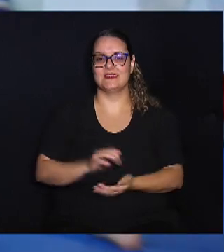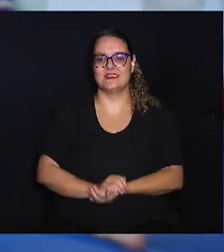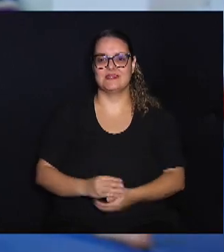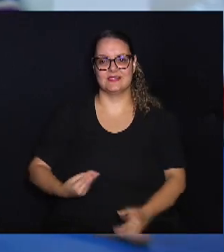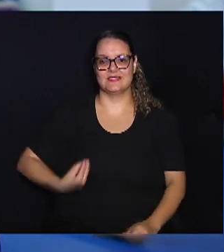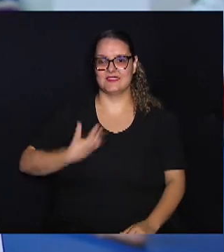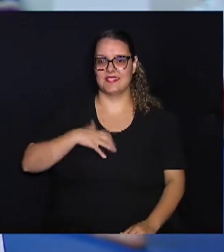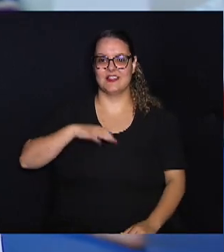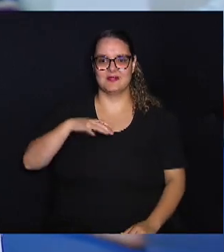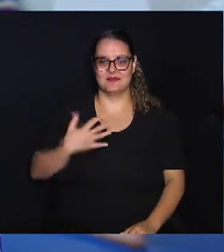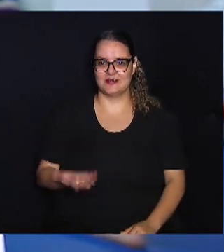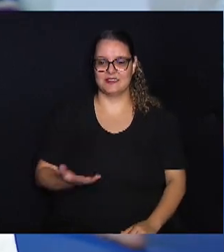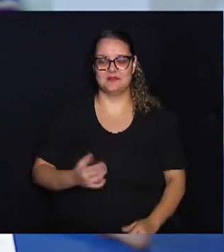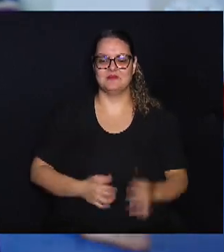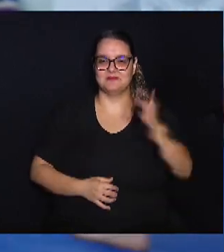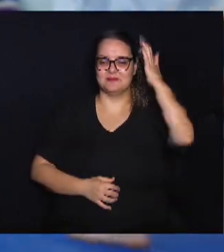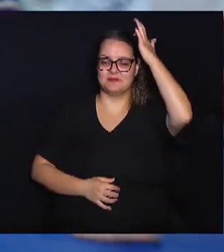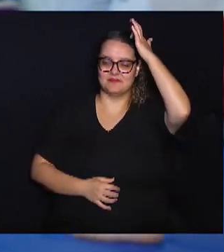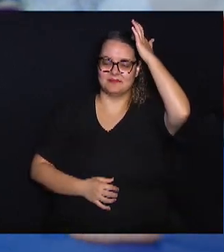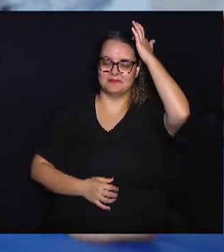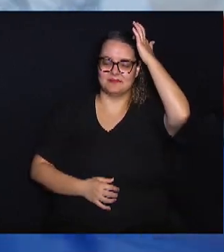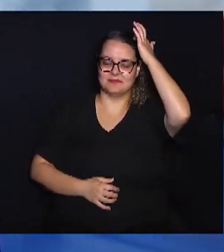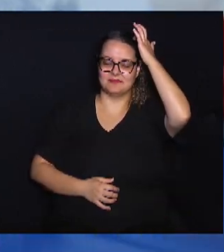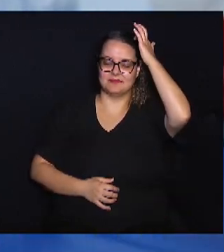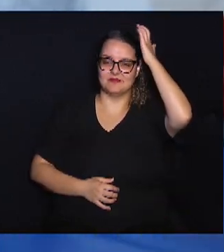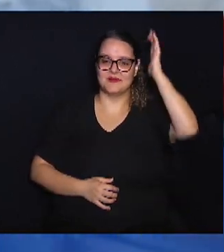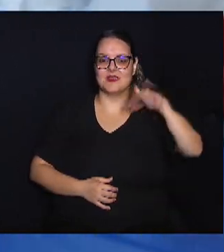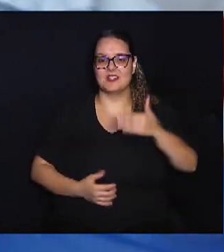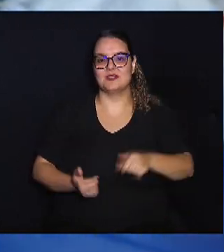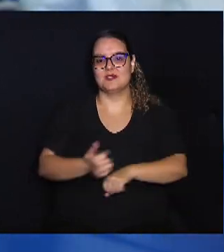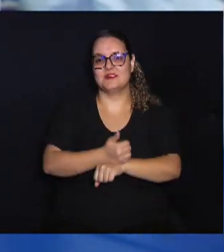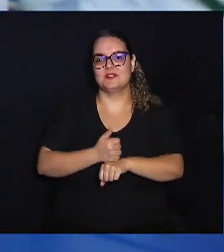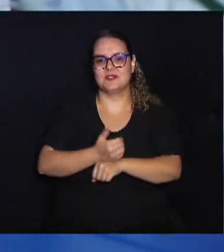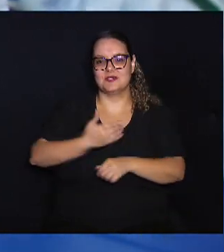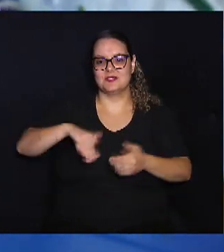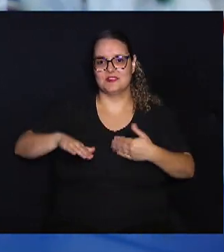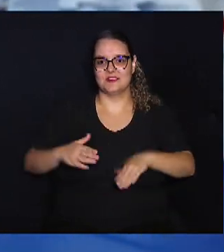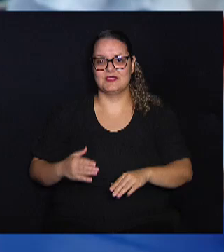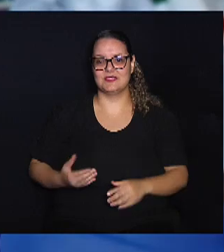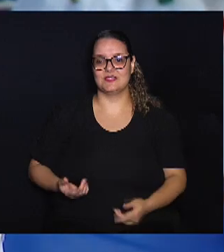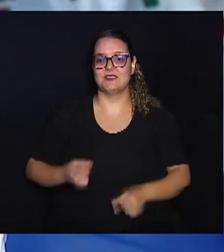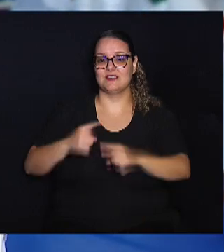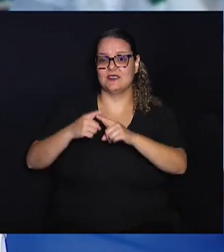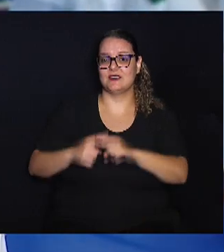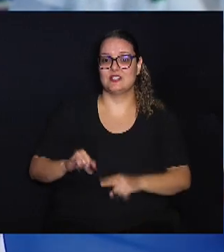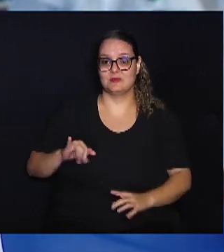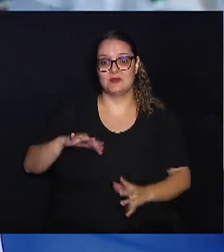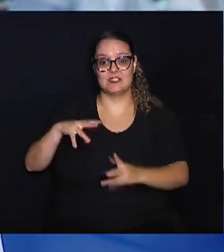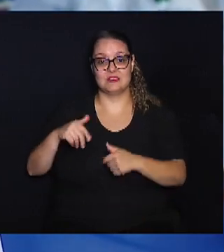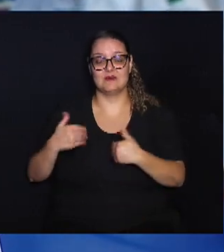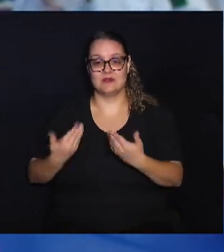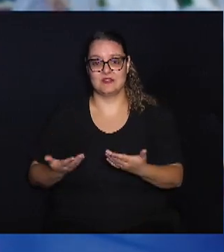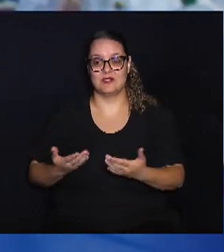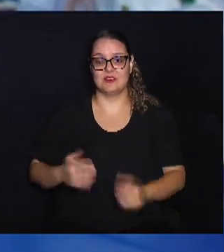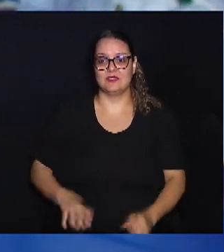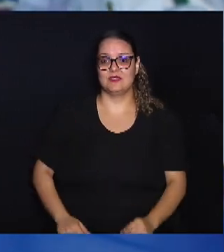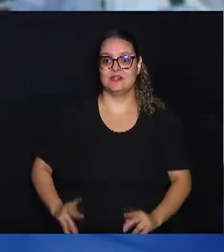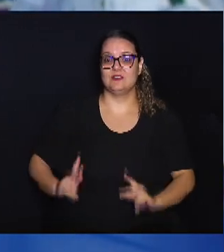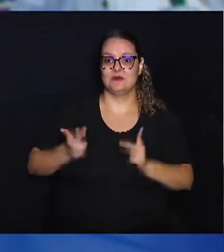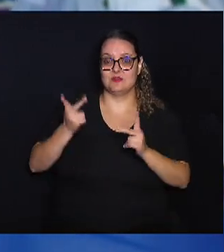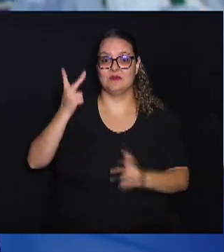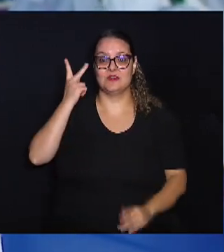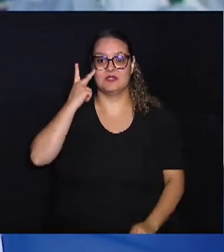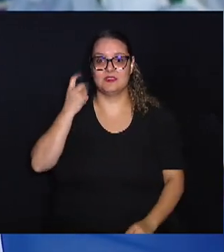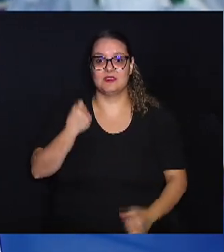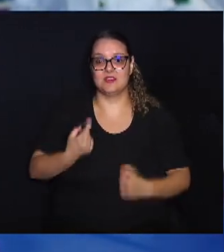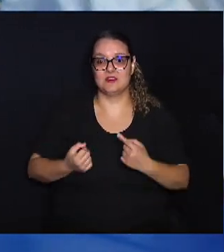assim, né? Então, quando eu era atleta, então fui atleta de karatê, já lutei em campeonatos internacionais, já fui campeão paulista algumas